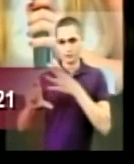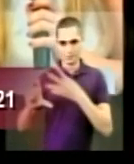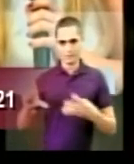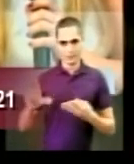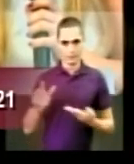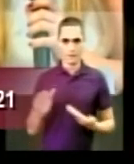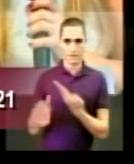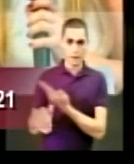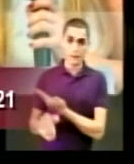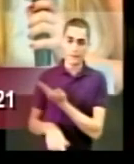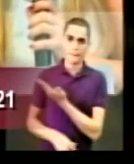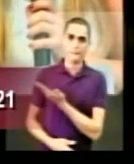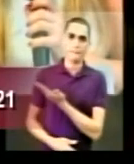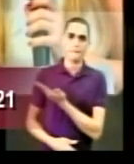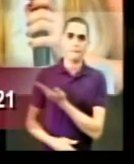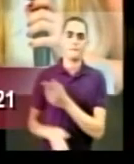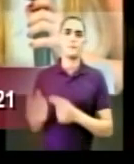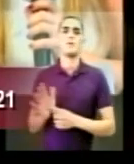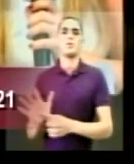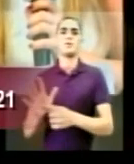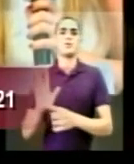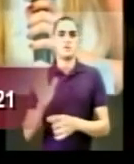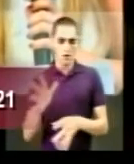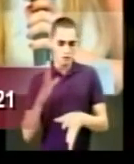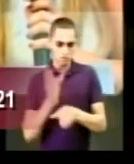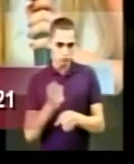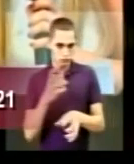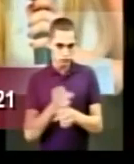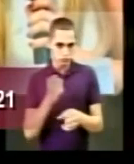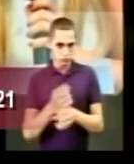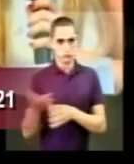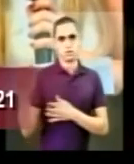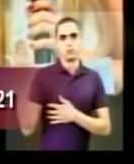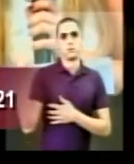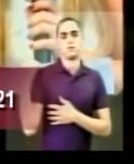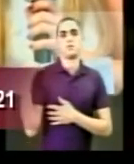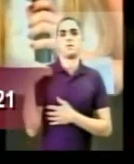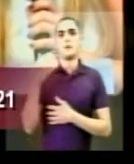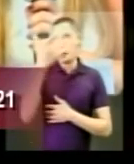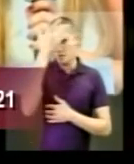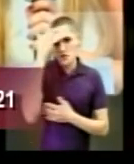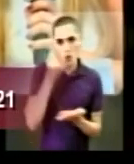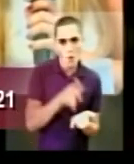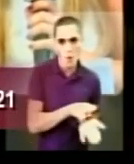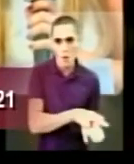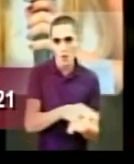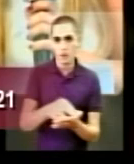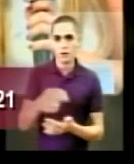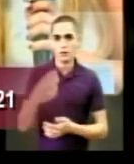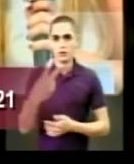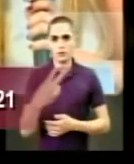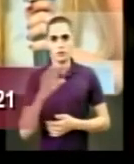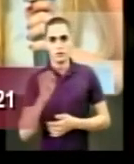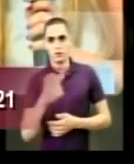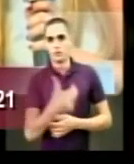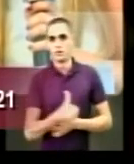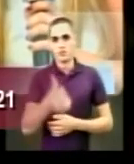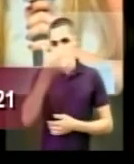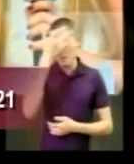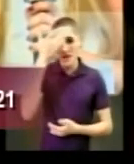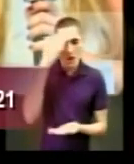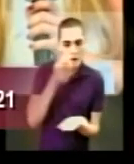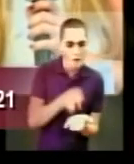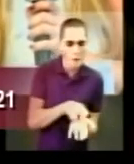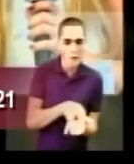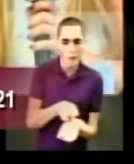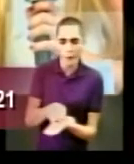estamos apresentando aqui os dados já acumulados, né, de internação. 286 casos hoje internados. Vocês devem lembrar